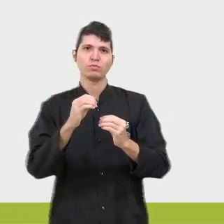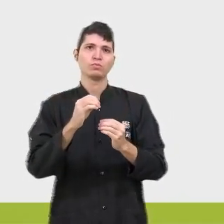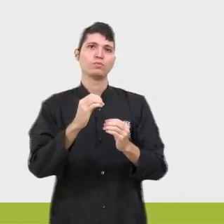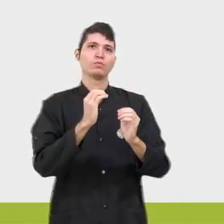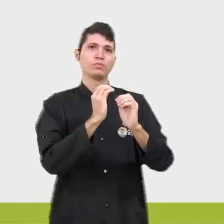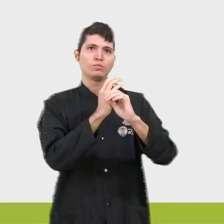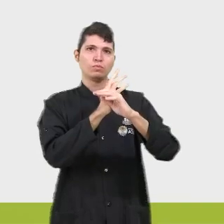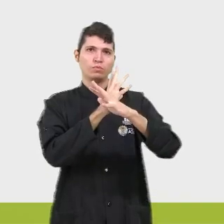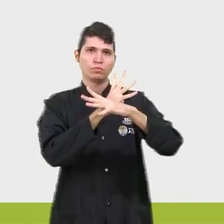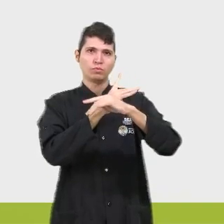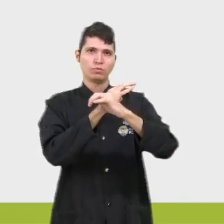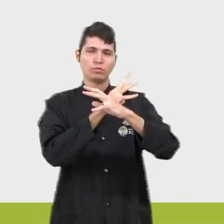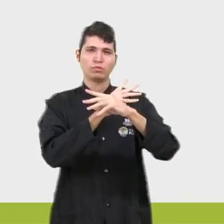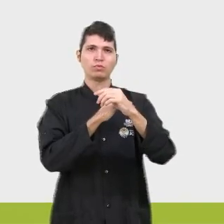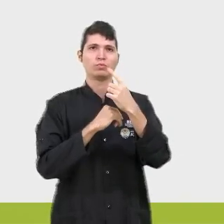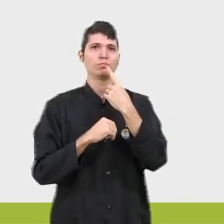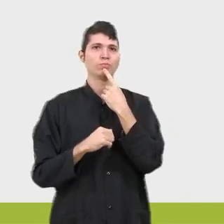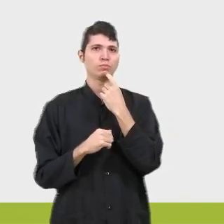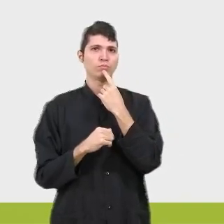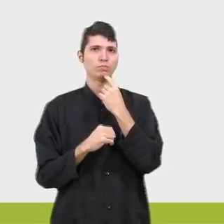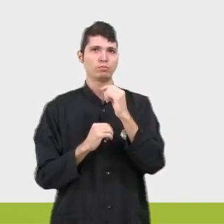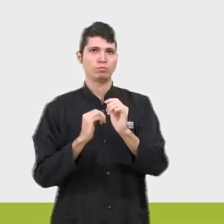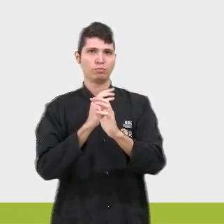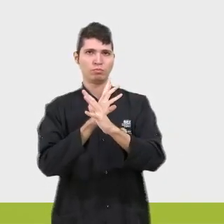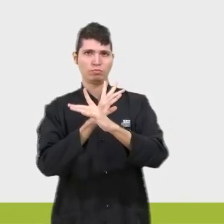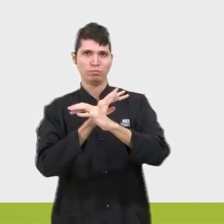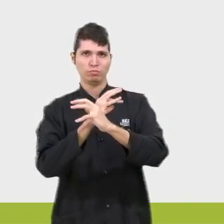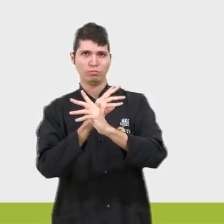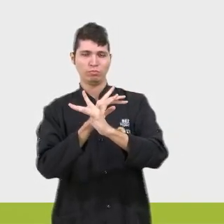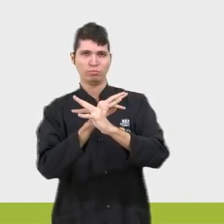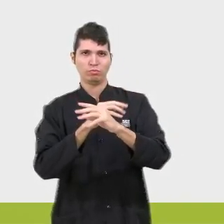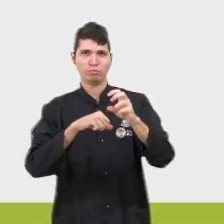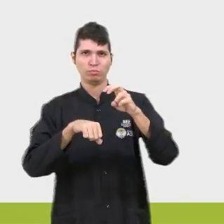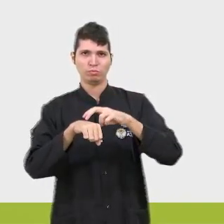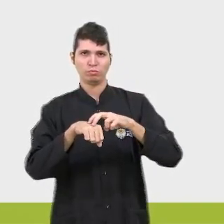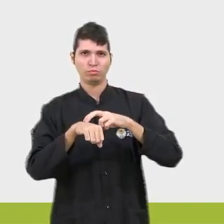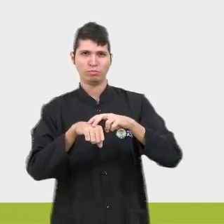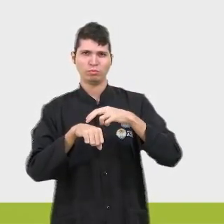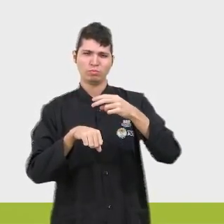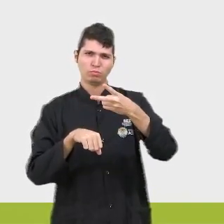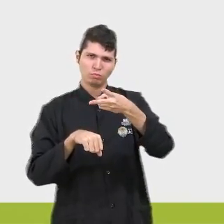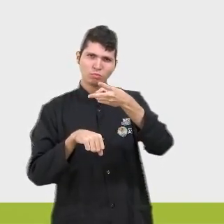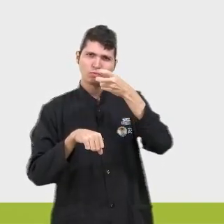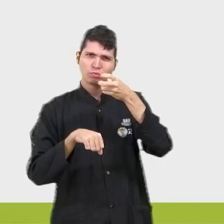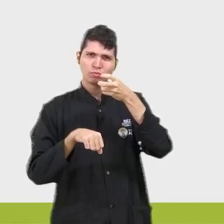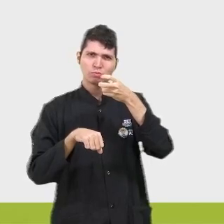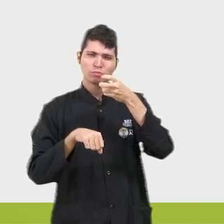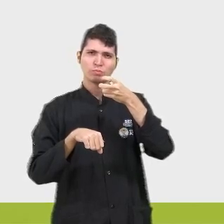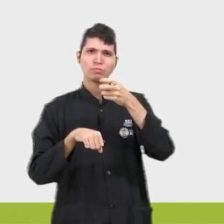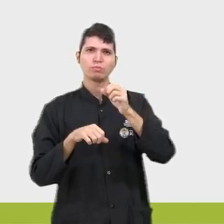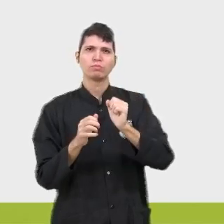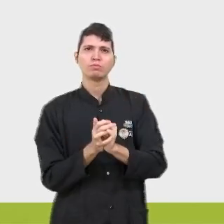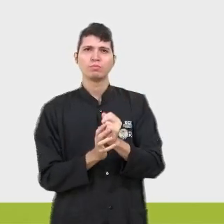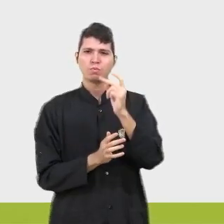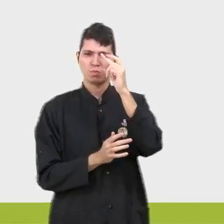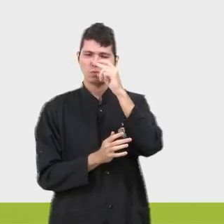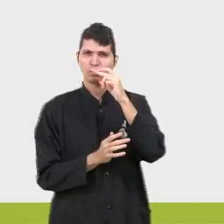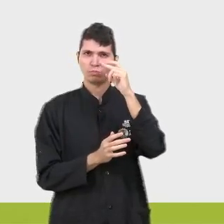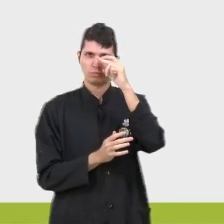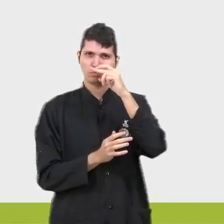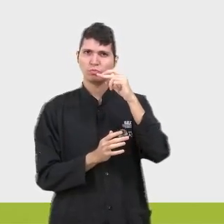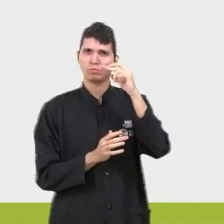vermelhas e surgiram as algas verdes. Mas repara que tem uma observação